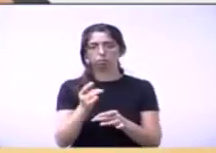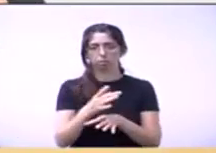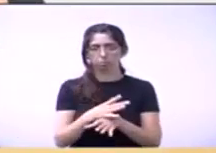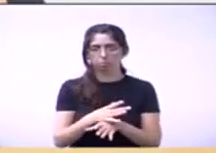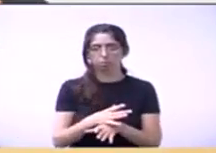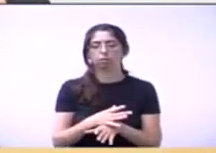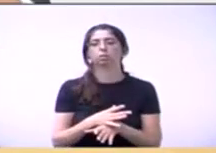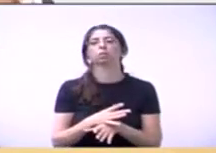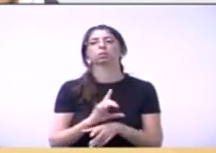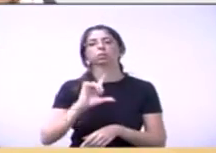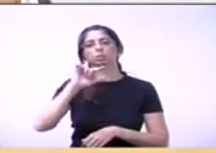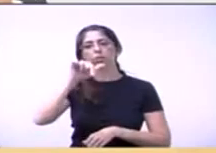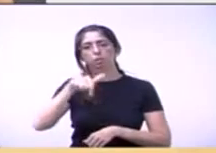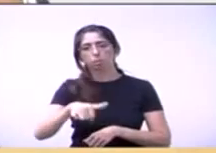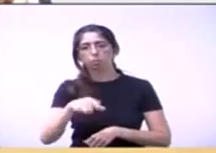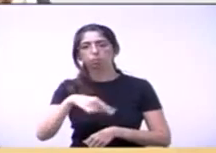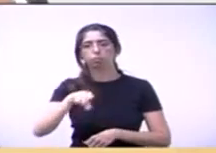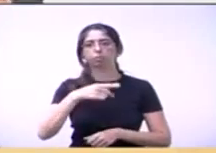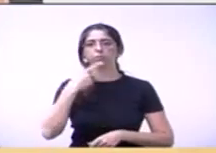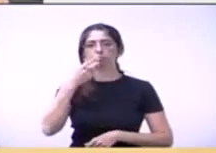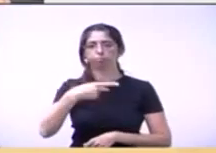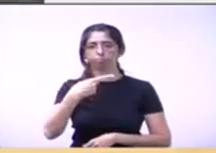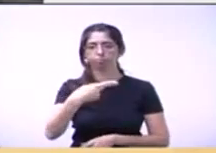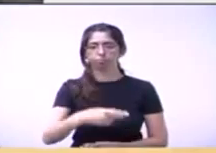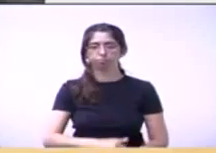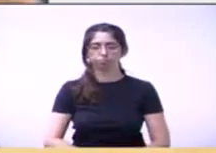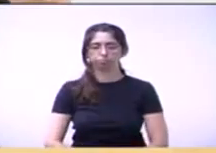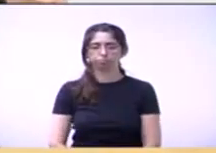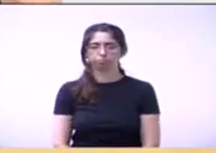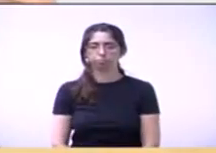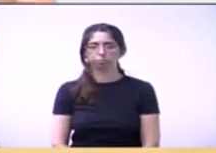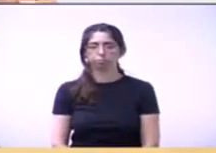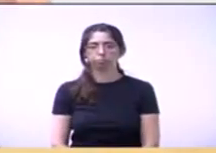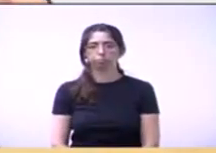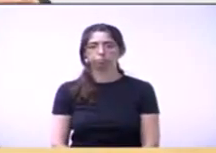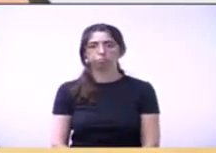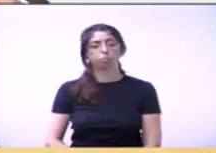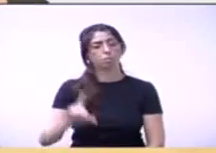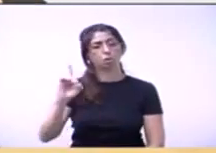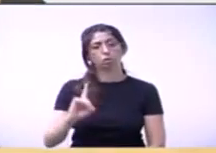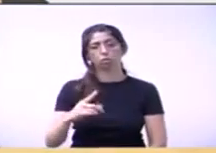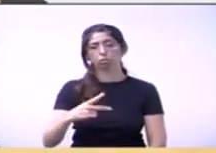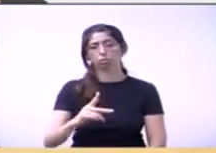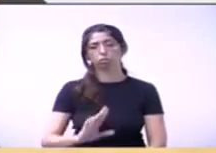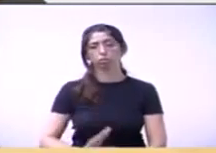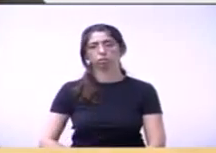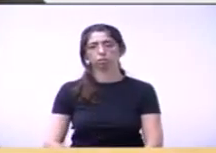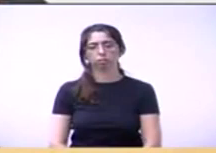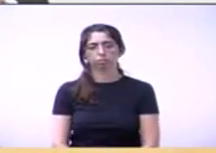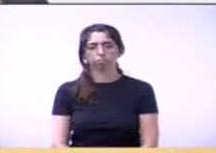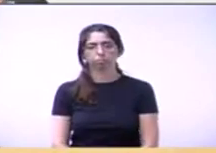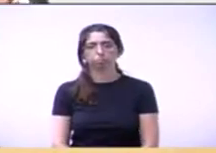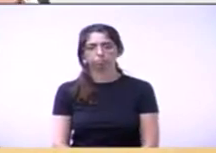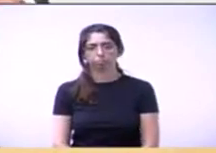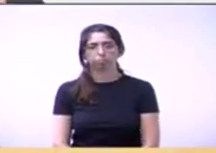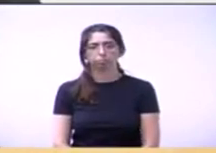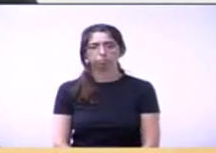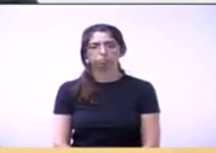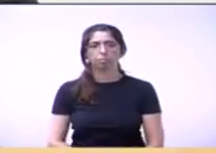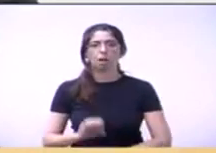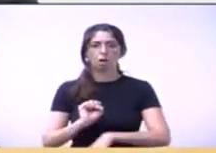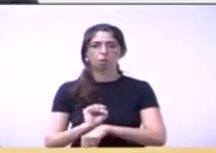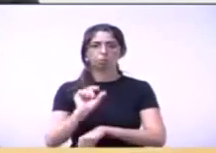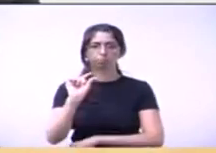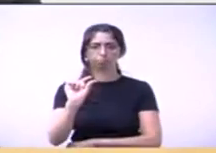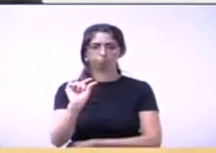o vereador. Deixe ele falar, depois vocês ficam à vontade. Vocês têm todo o direito de se manifestar. Mas eu estou pedindo, por favor, só espere o vereador